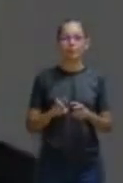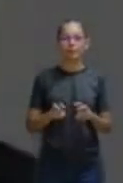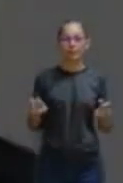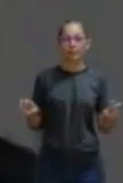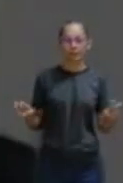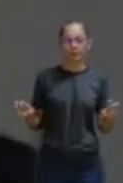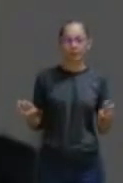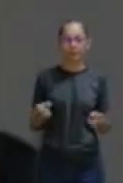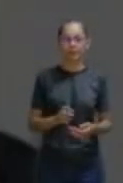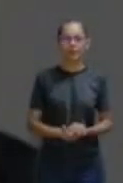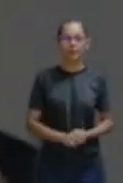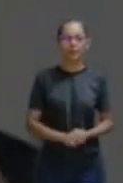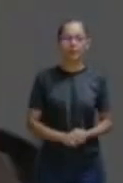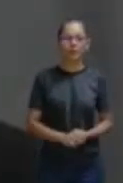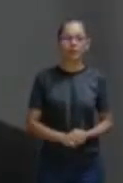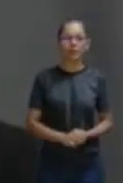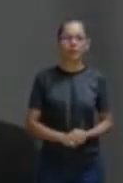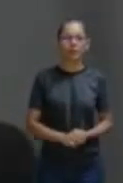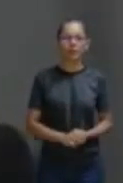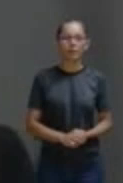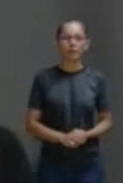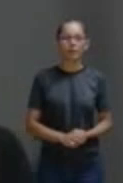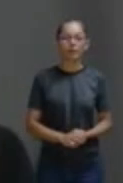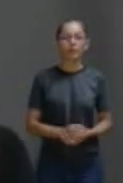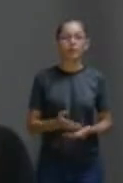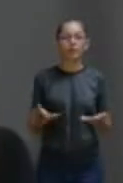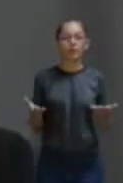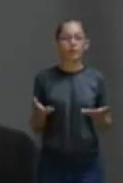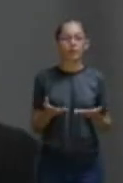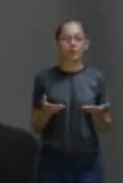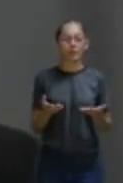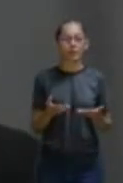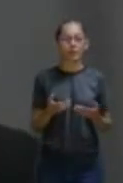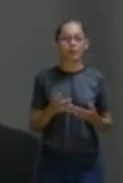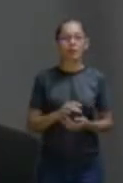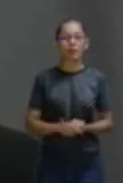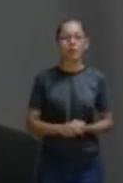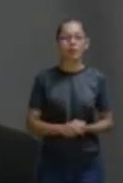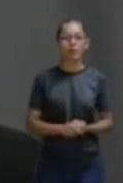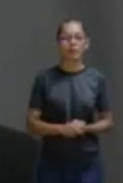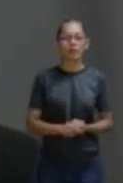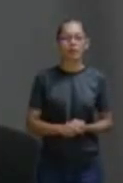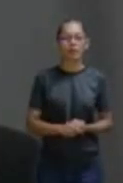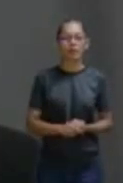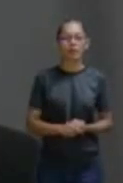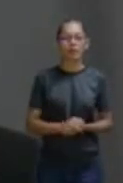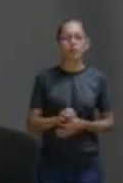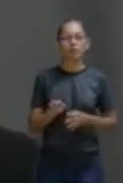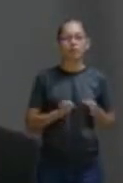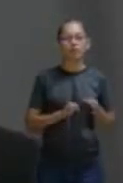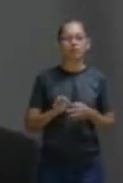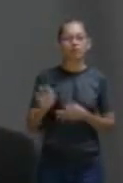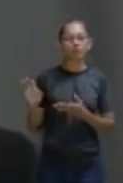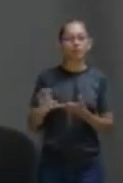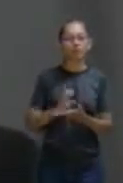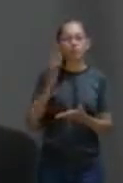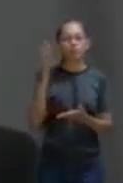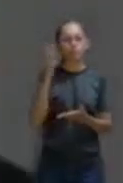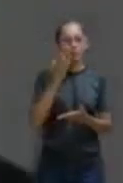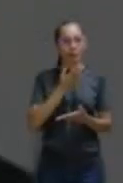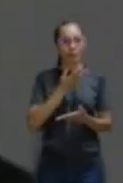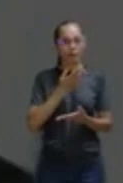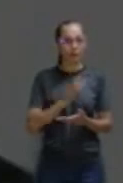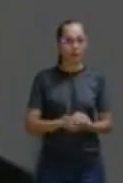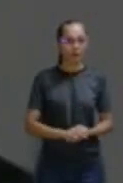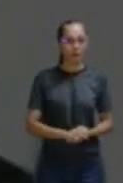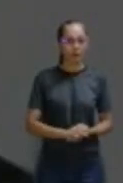Foco no relator, juiz Carmo Ramos. O juiz Carmo Ramos é negro de pele clara, tem cabelos grisalhos,